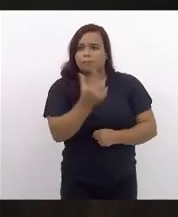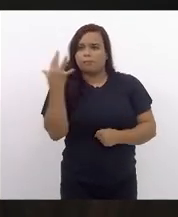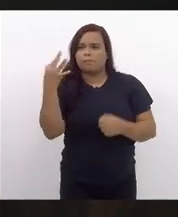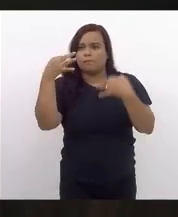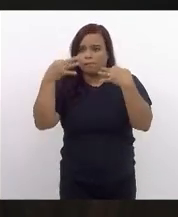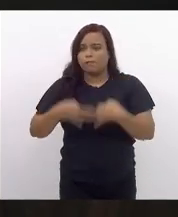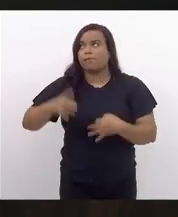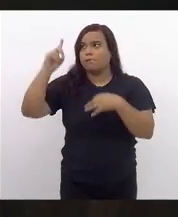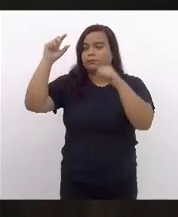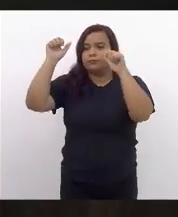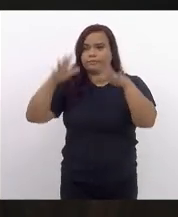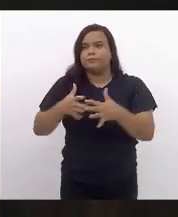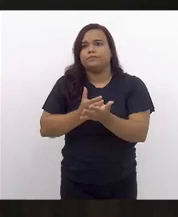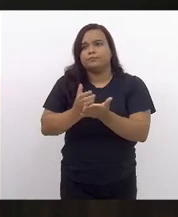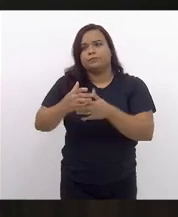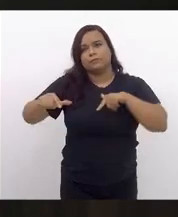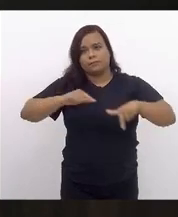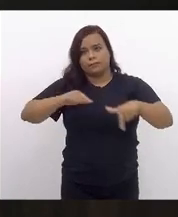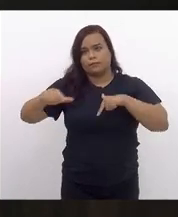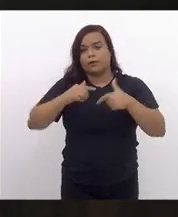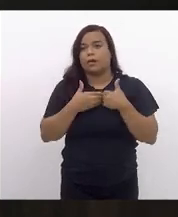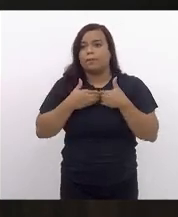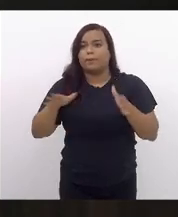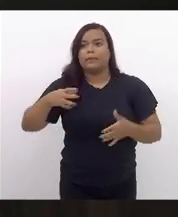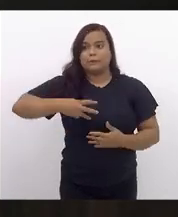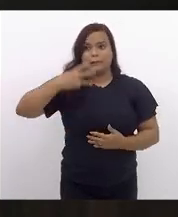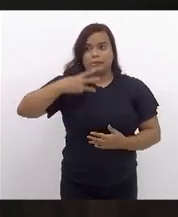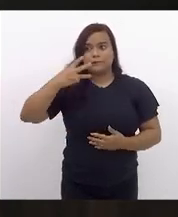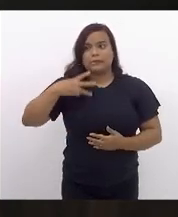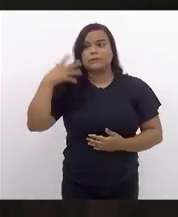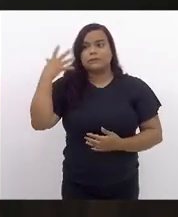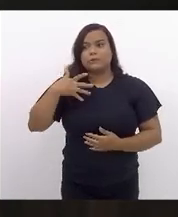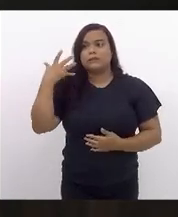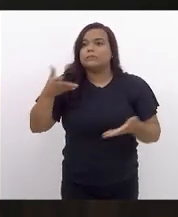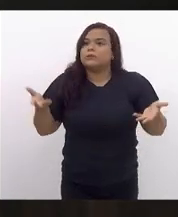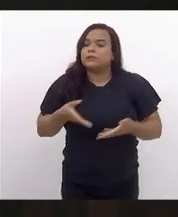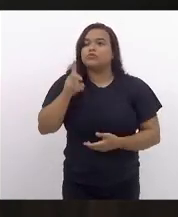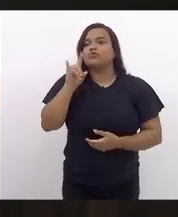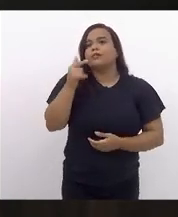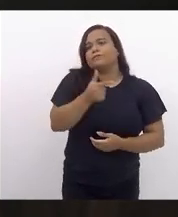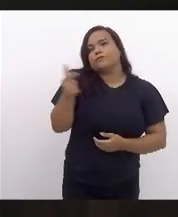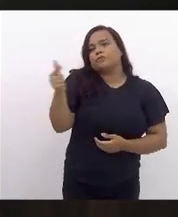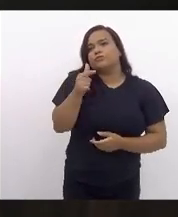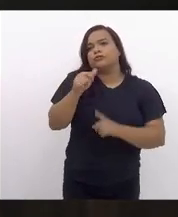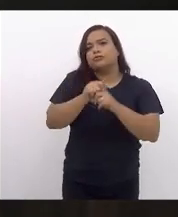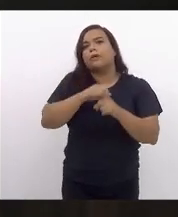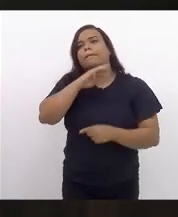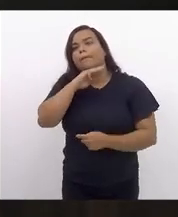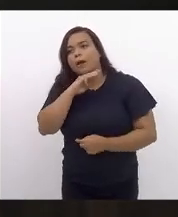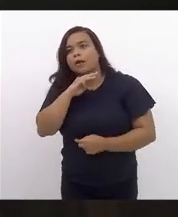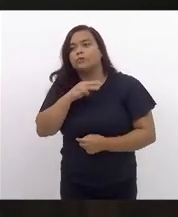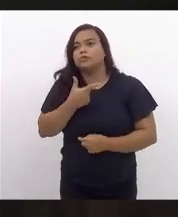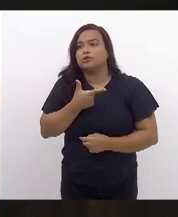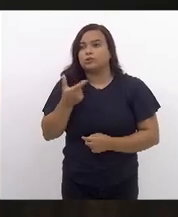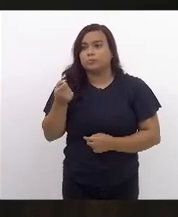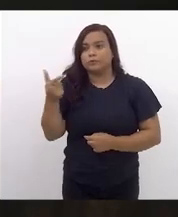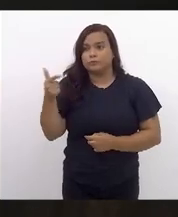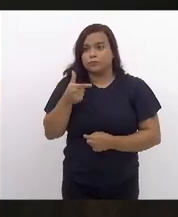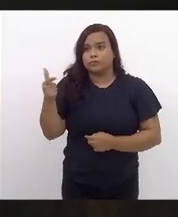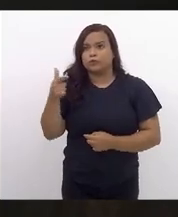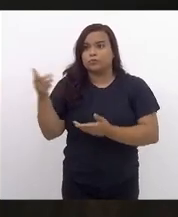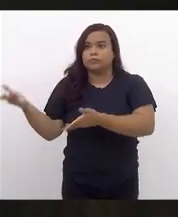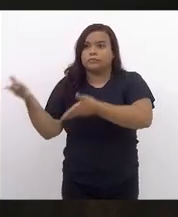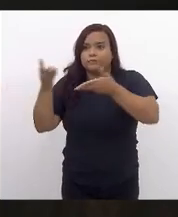de Deus, iniciamos o nosso trabalho. Está aberta a terceira sessão extraordinária do dia 22 de março de 2022. Convido a nobre deputada